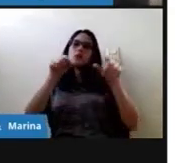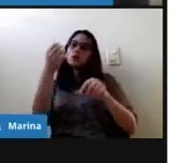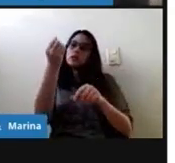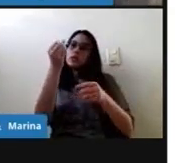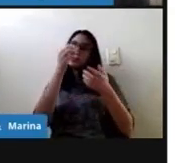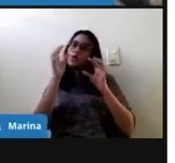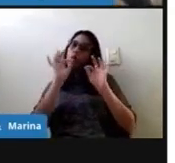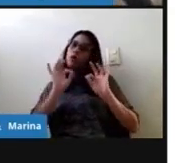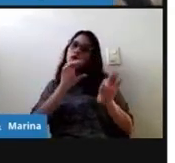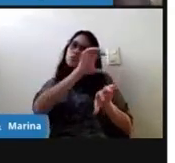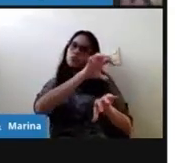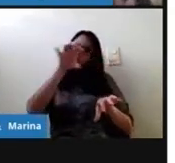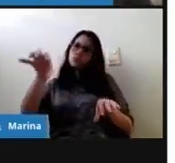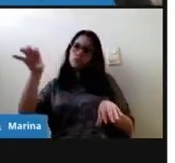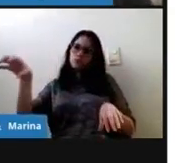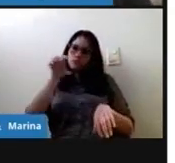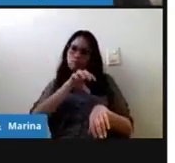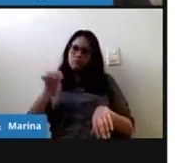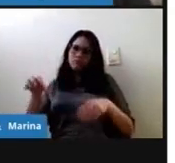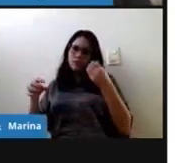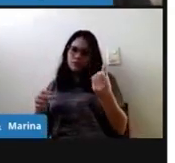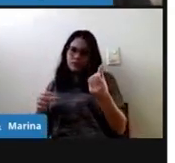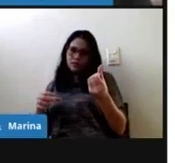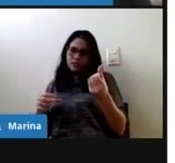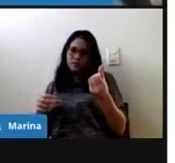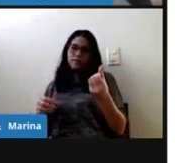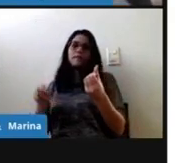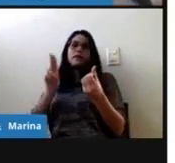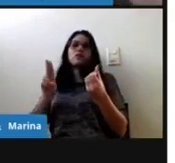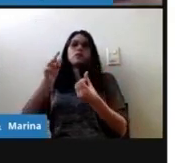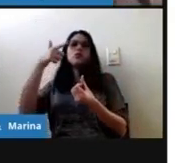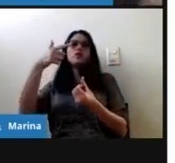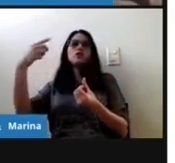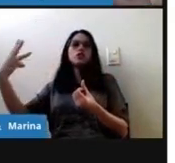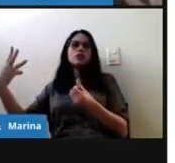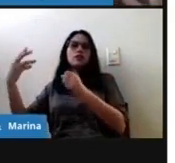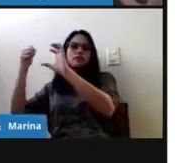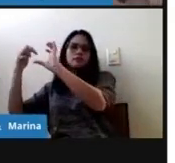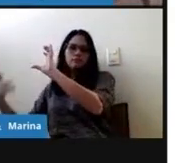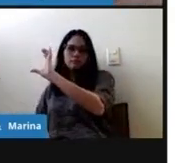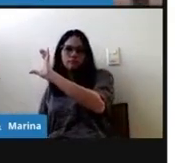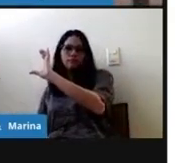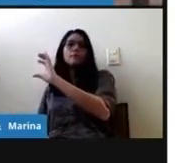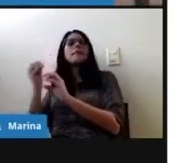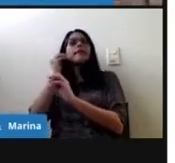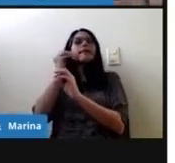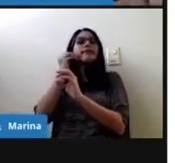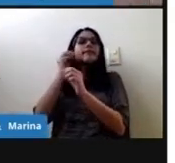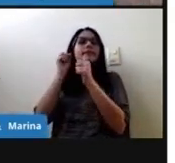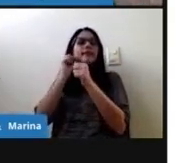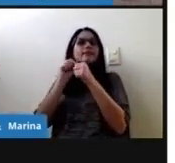de indicadores, utilizando 23 indicadores, para fazer simulações que